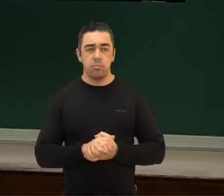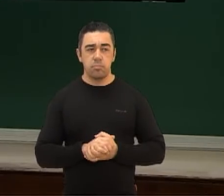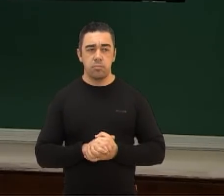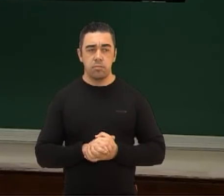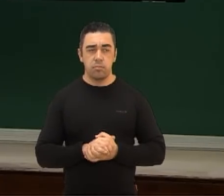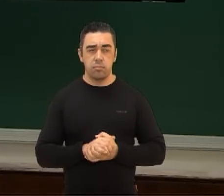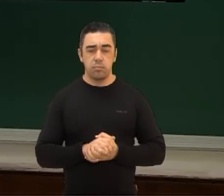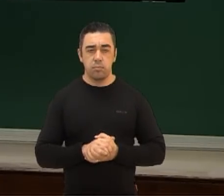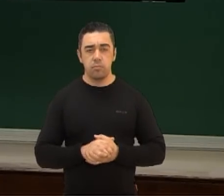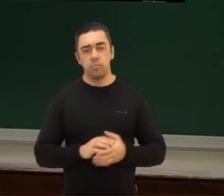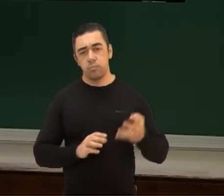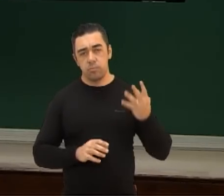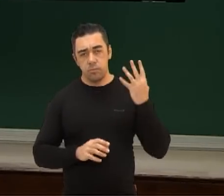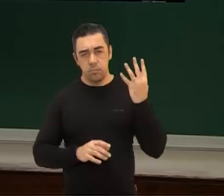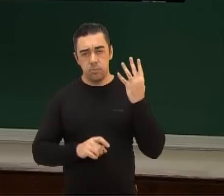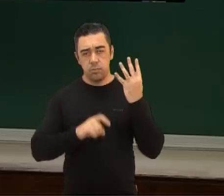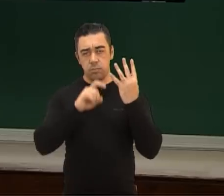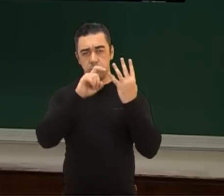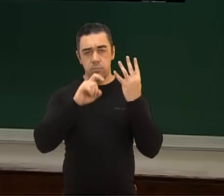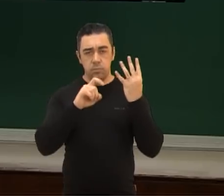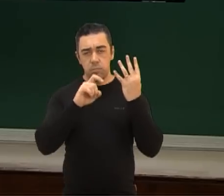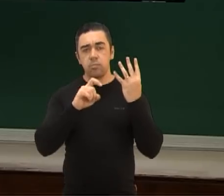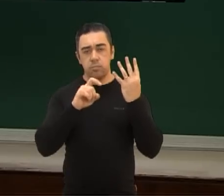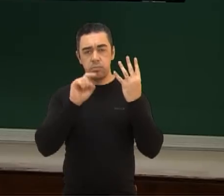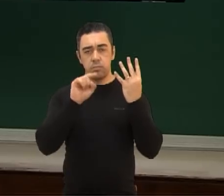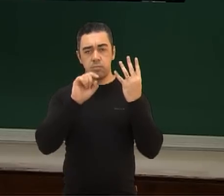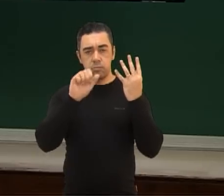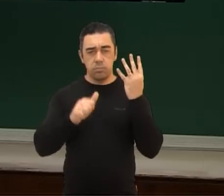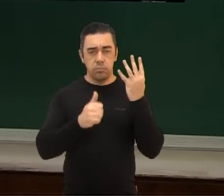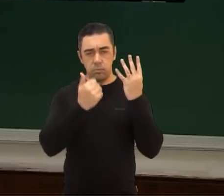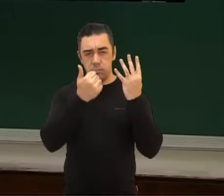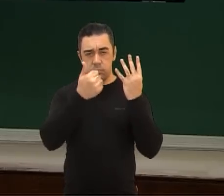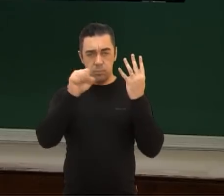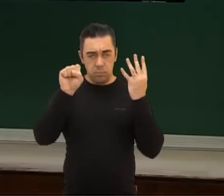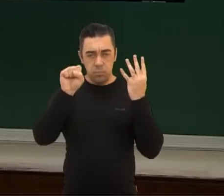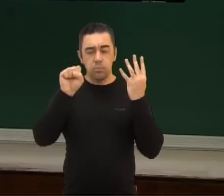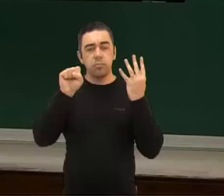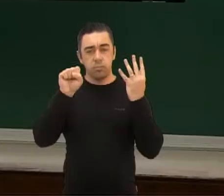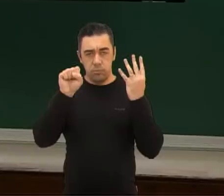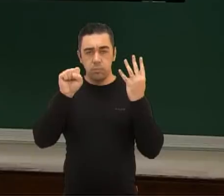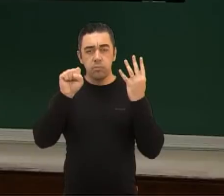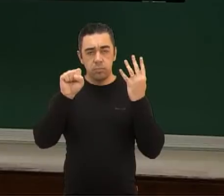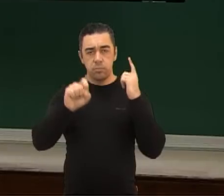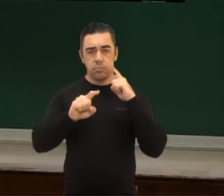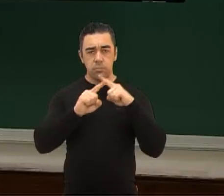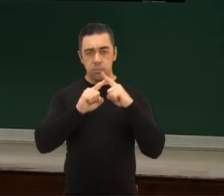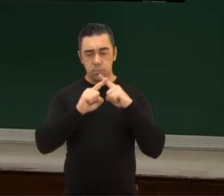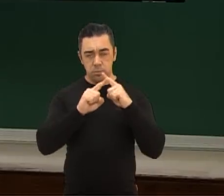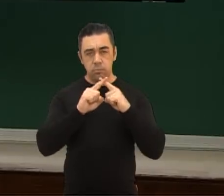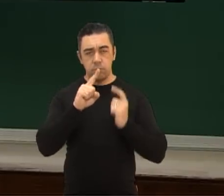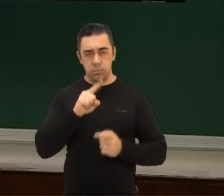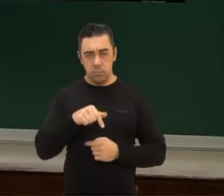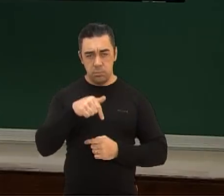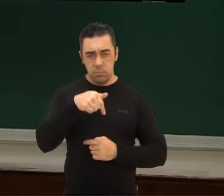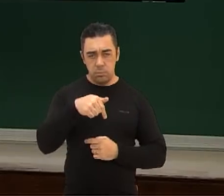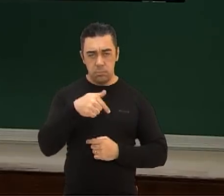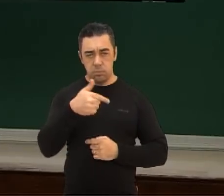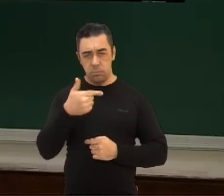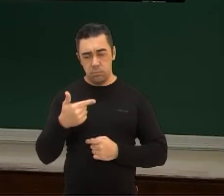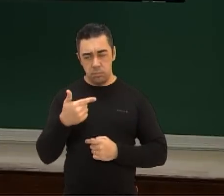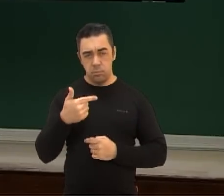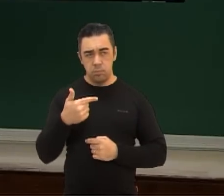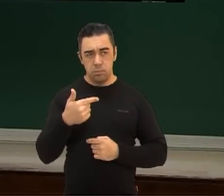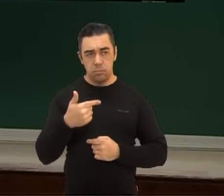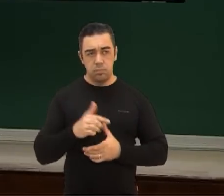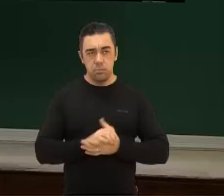primeiro, 4 no lugar do x, 18. 4 vezes 18, nós temos que é 72. E